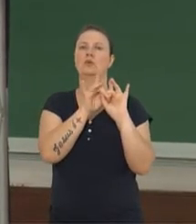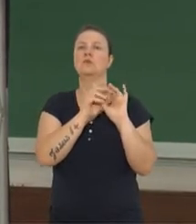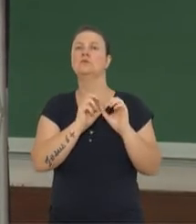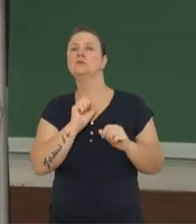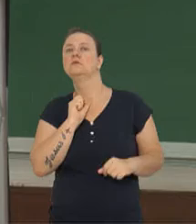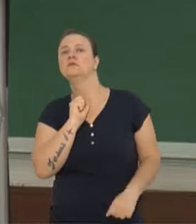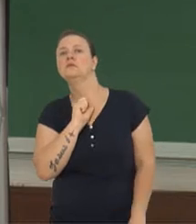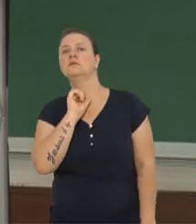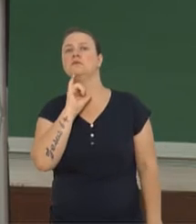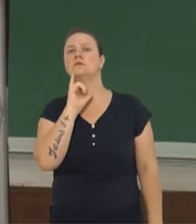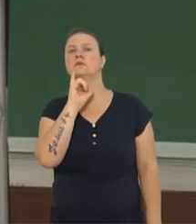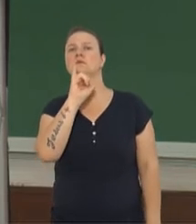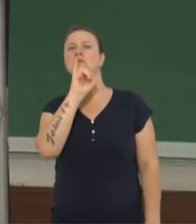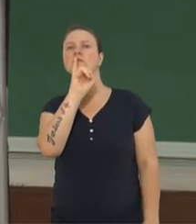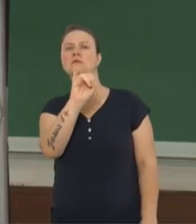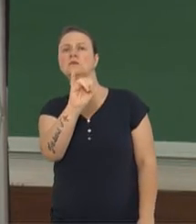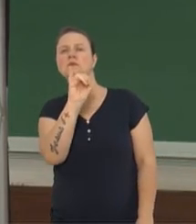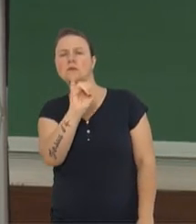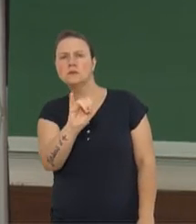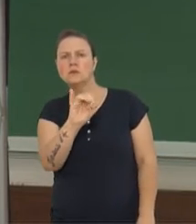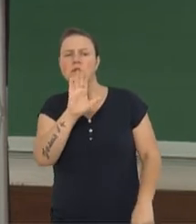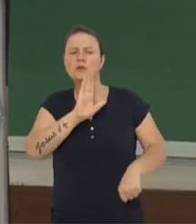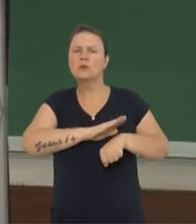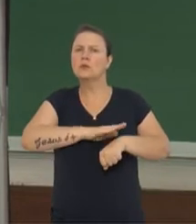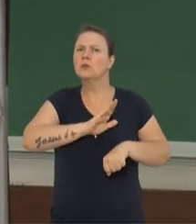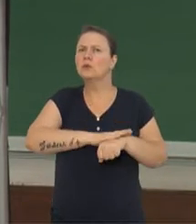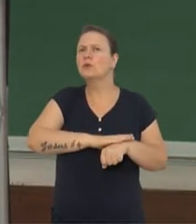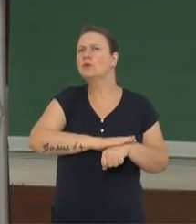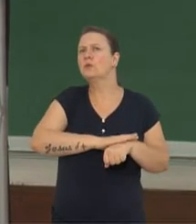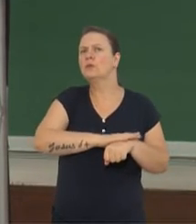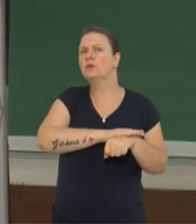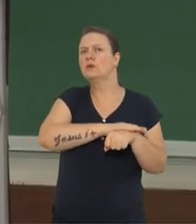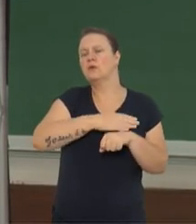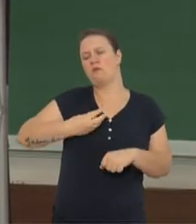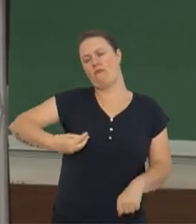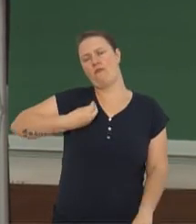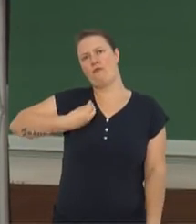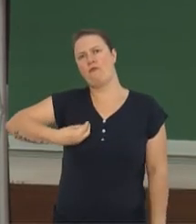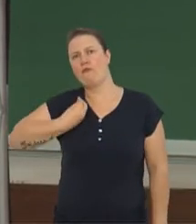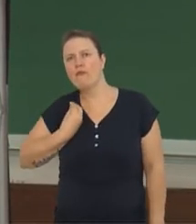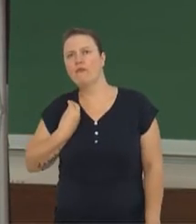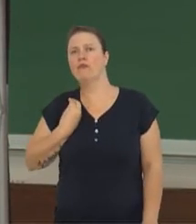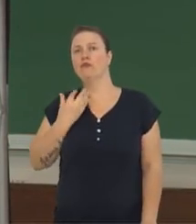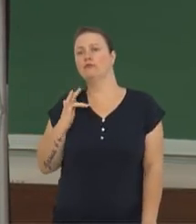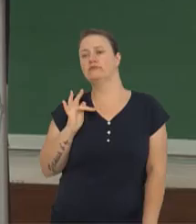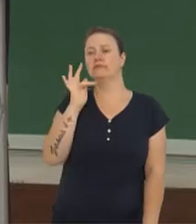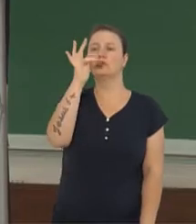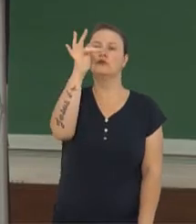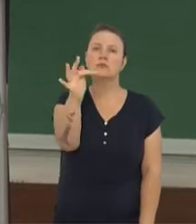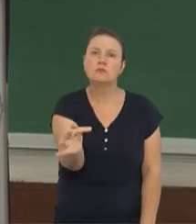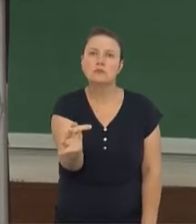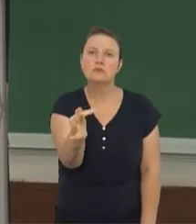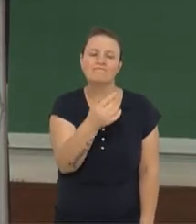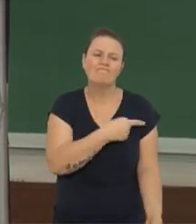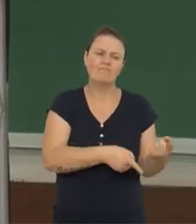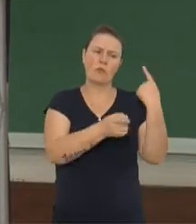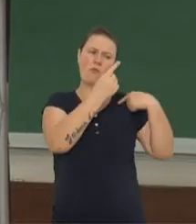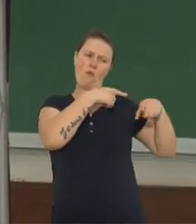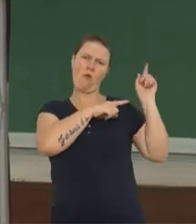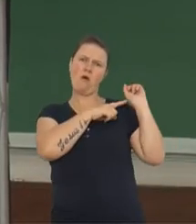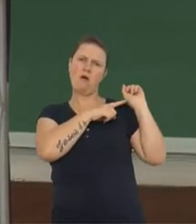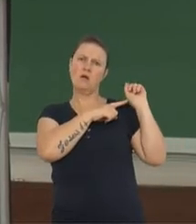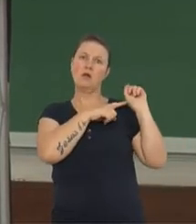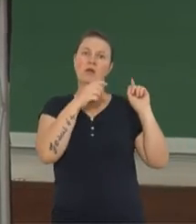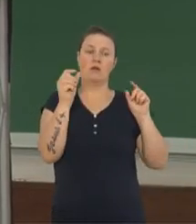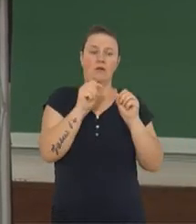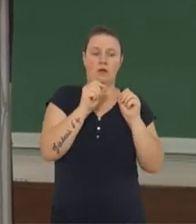tiempo e instantes, lembram? Falava do tempo, da vida, futuro, voltar, ter uma outra vida, fazer